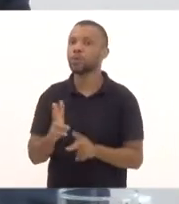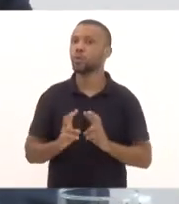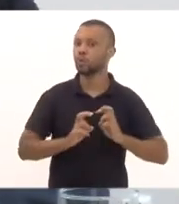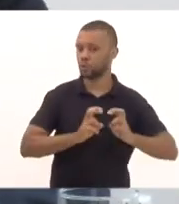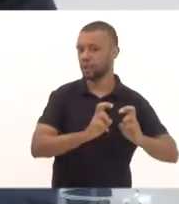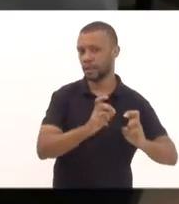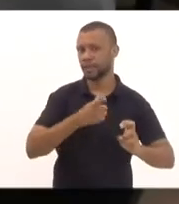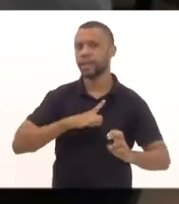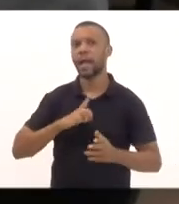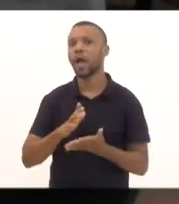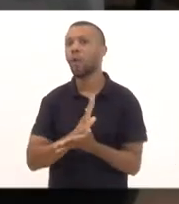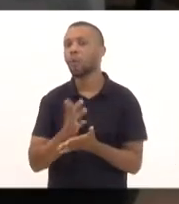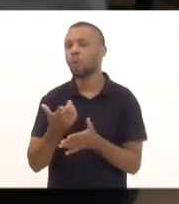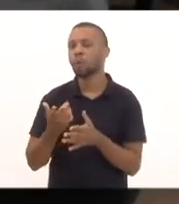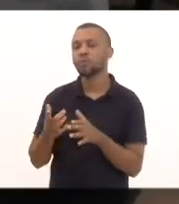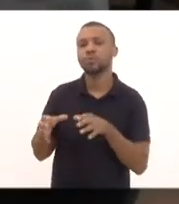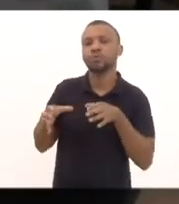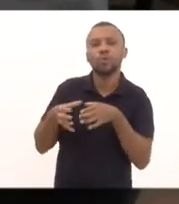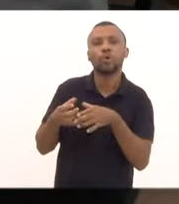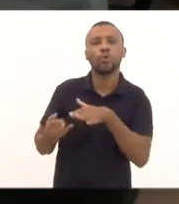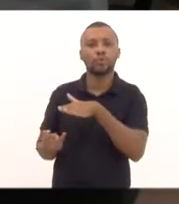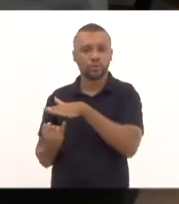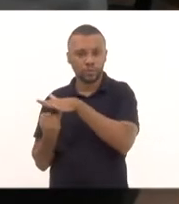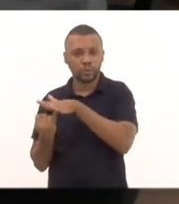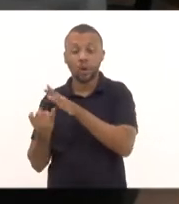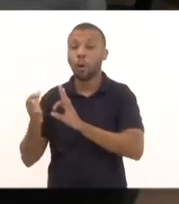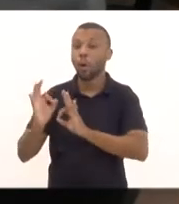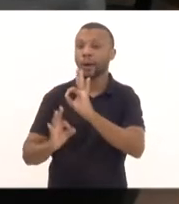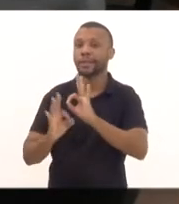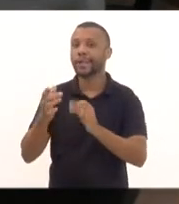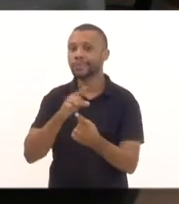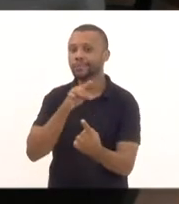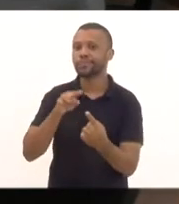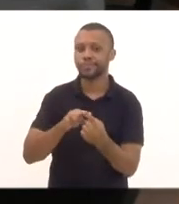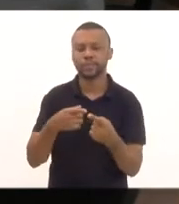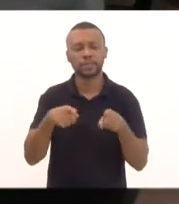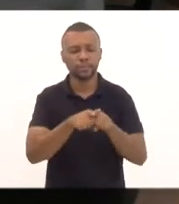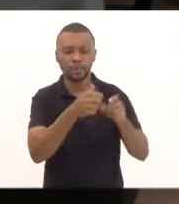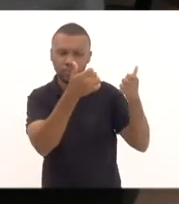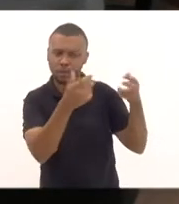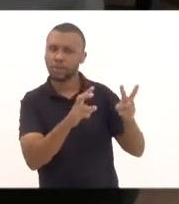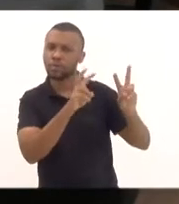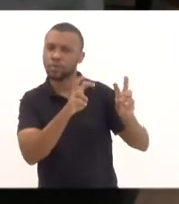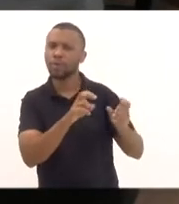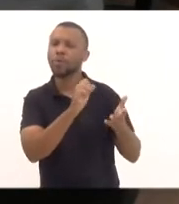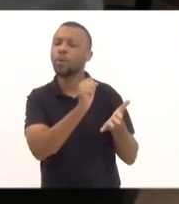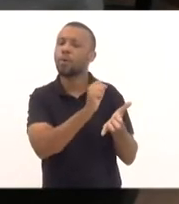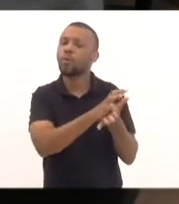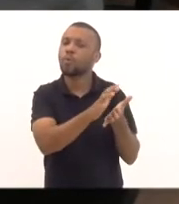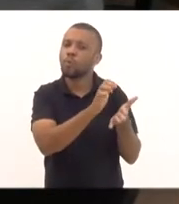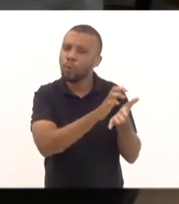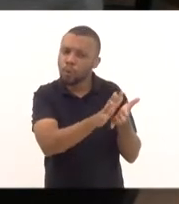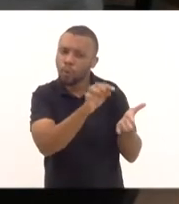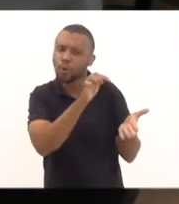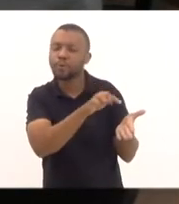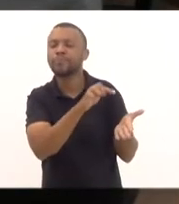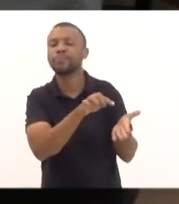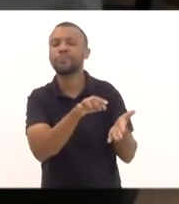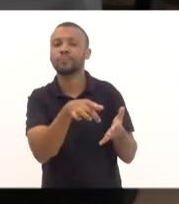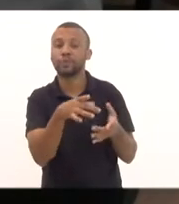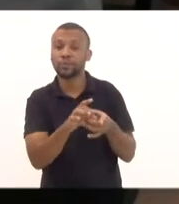organizadas nesse sentido E aí no outro isso que você fala da questão de esforço deixe para deputada Martha Rocha que ela